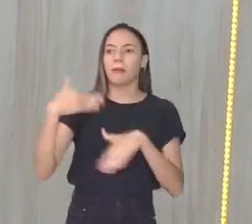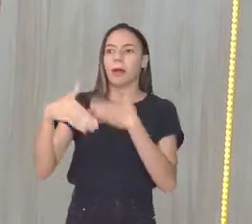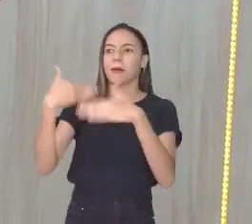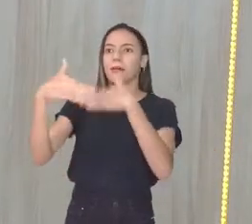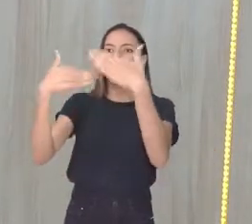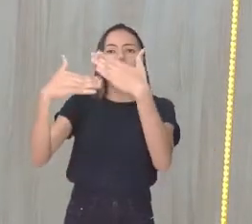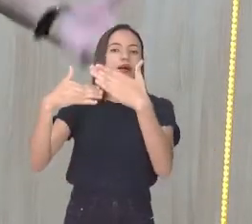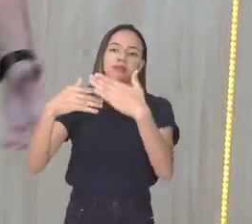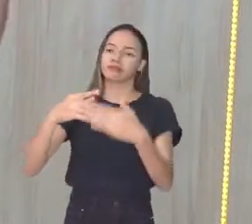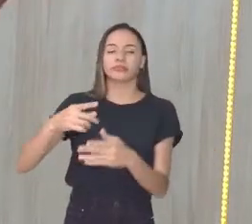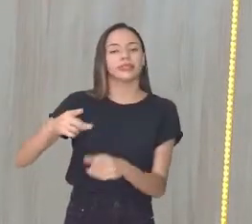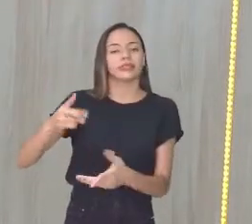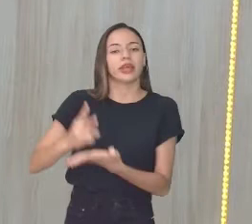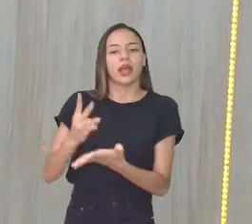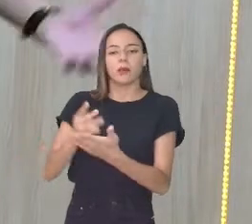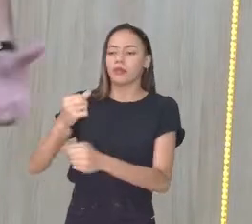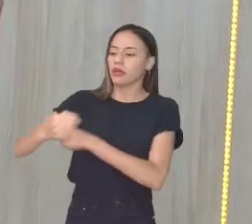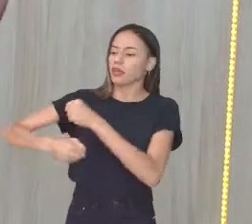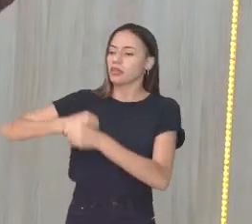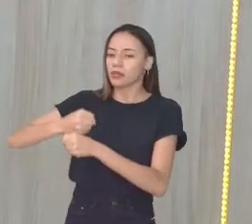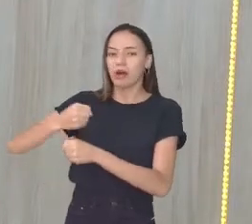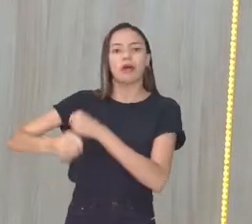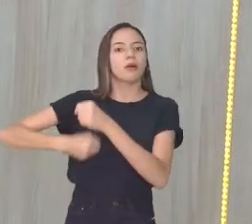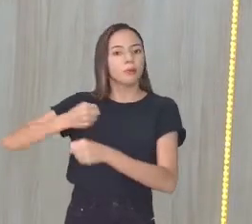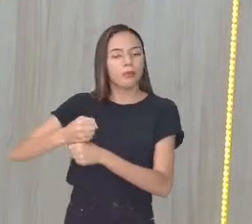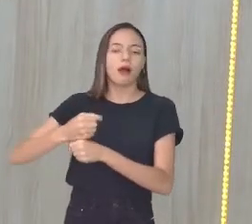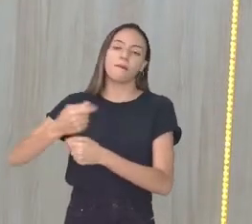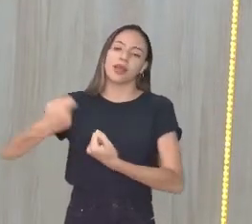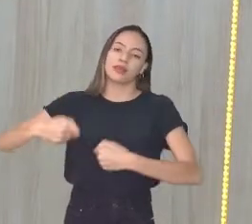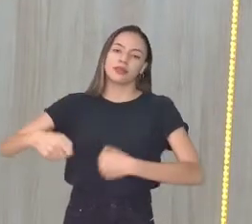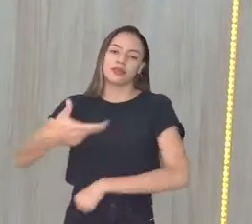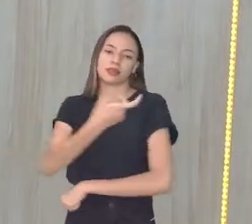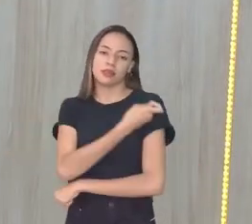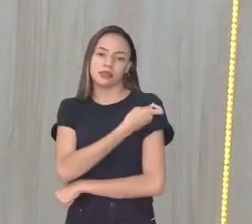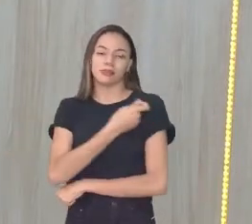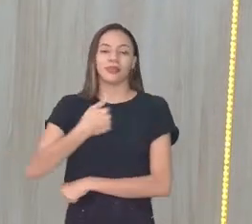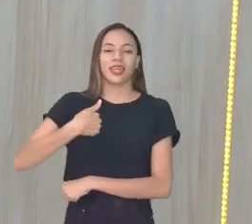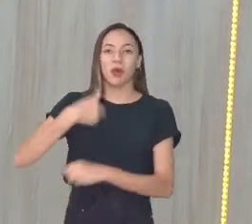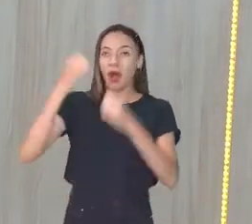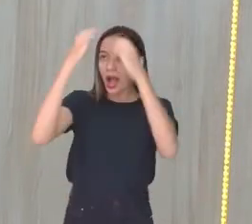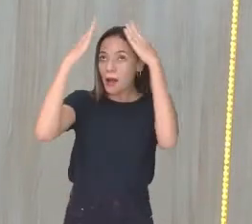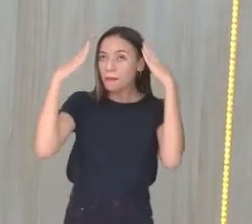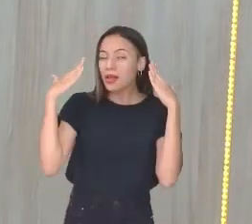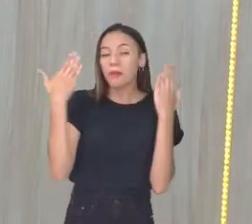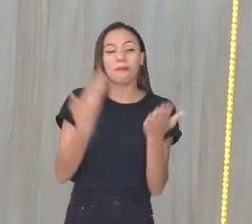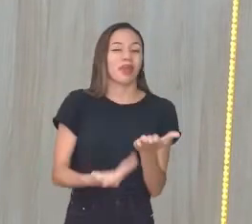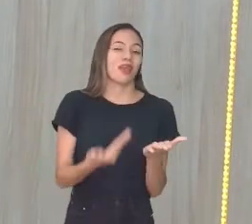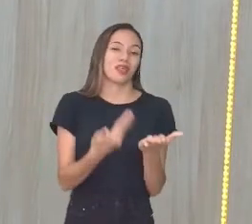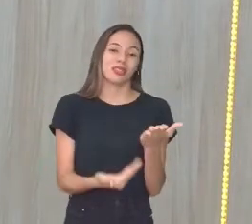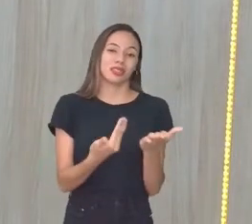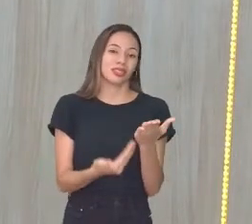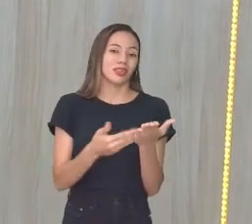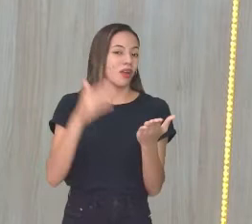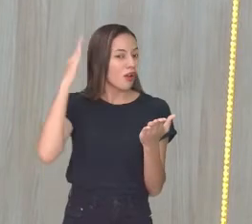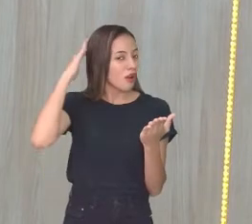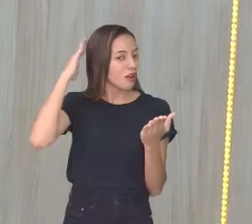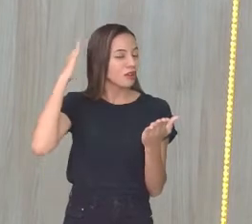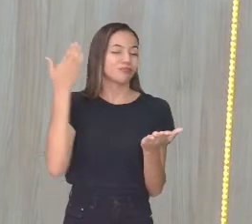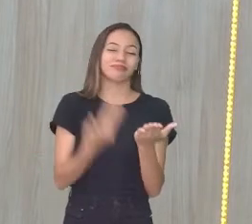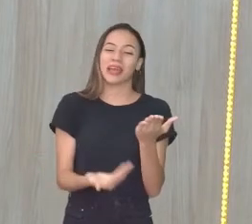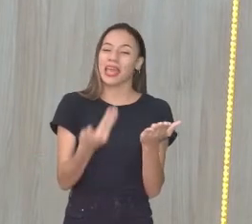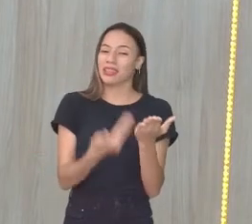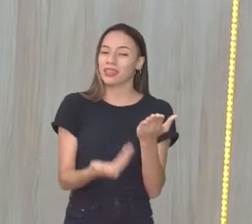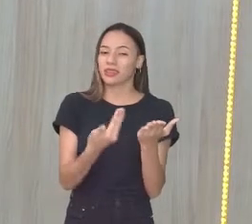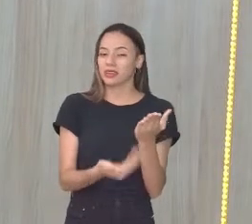que tomar um remedinho, uma vacina e outro negócio para não ficar. E eu sei que, por exemplo, caiu um pouquinho o cabelo, né? Aqui até ficando assim já aqui um